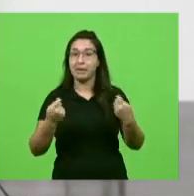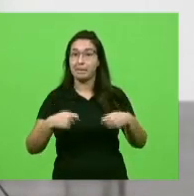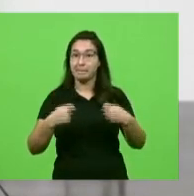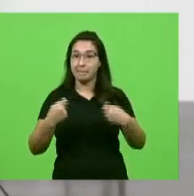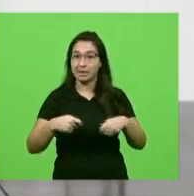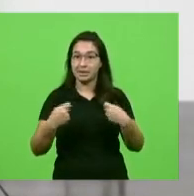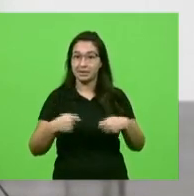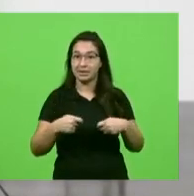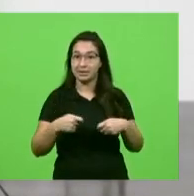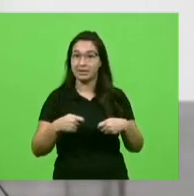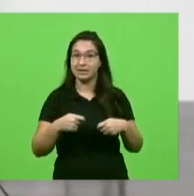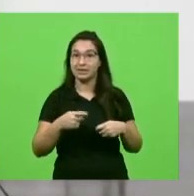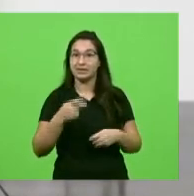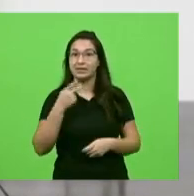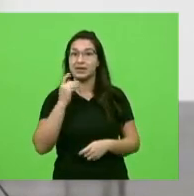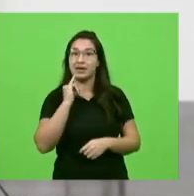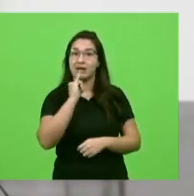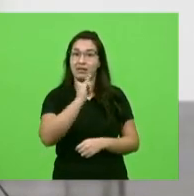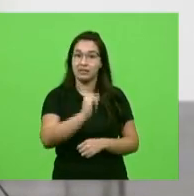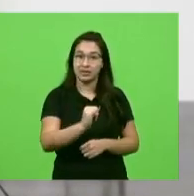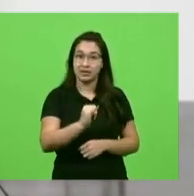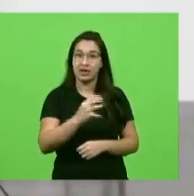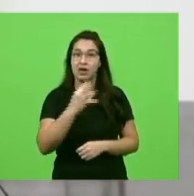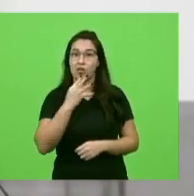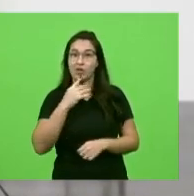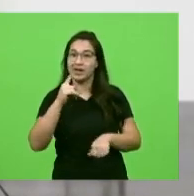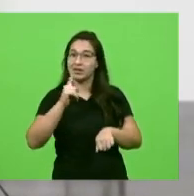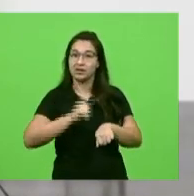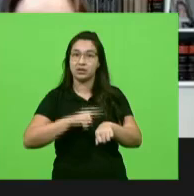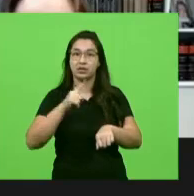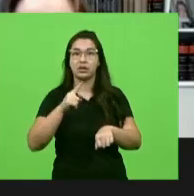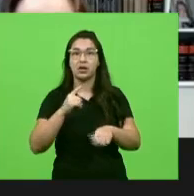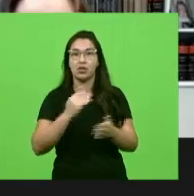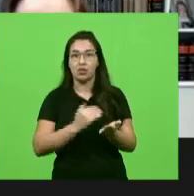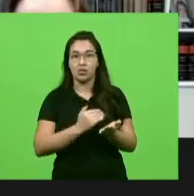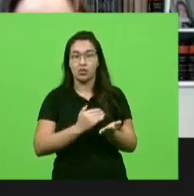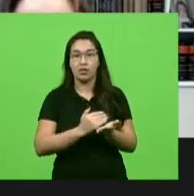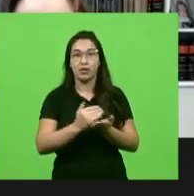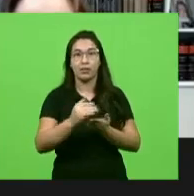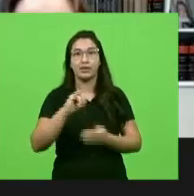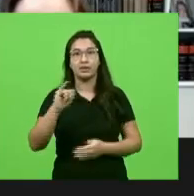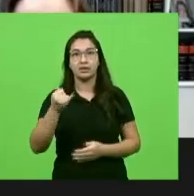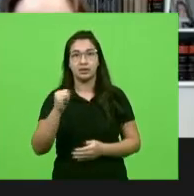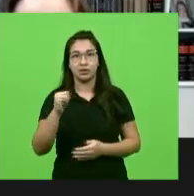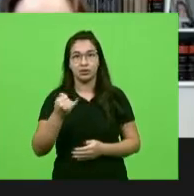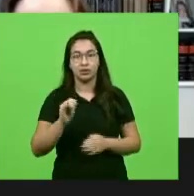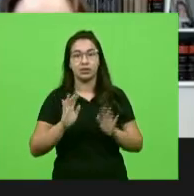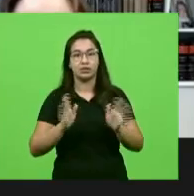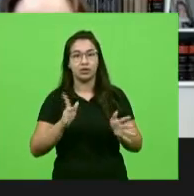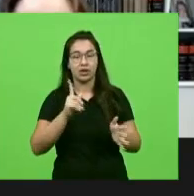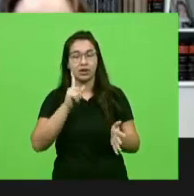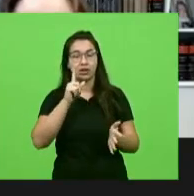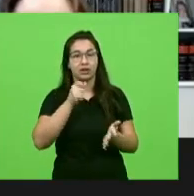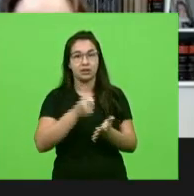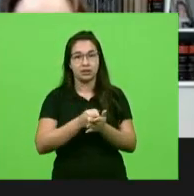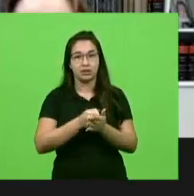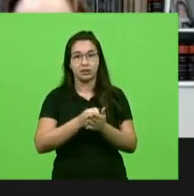primeira oportunidade após o conhecimento dos fatos, conforme reiteradamente decidem os tribunais